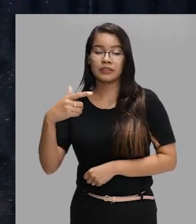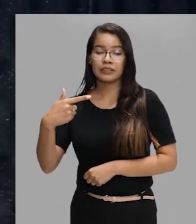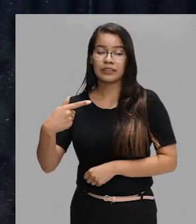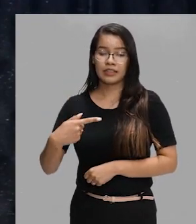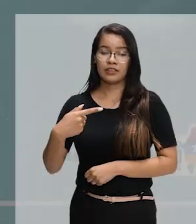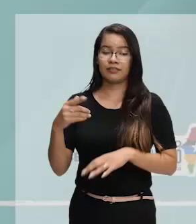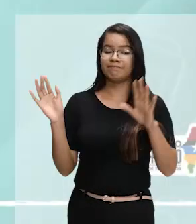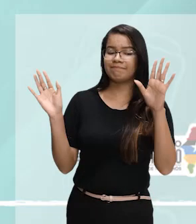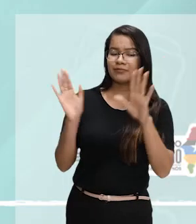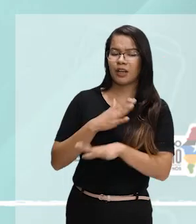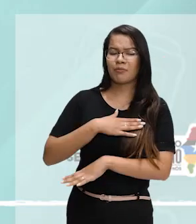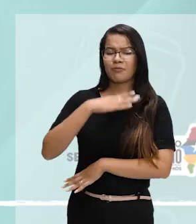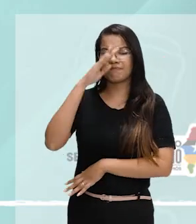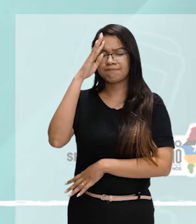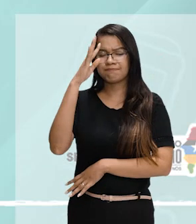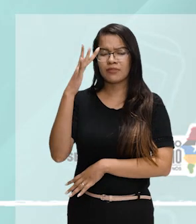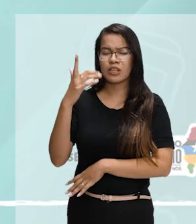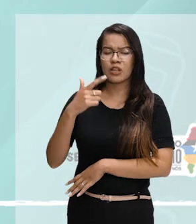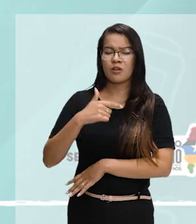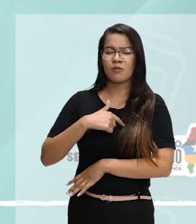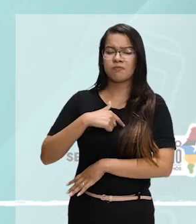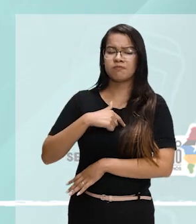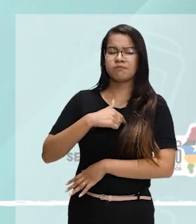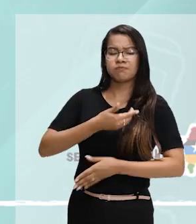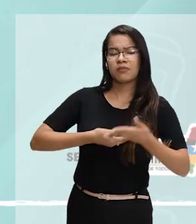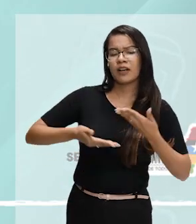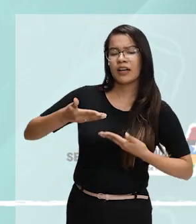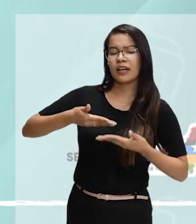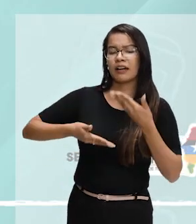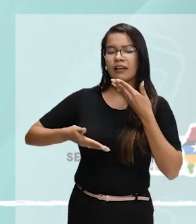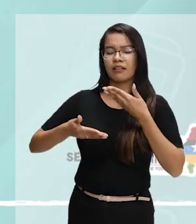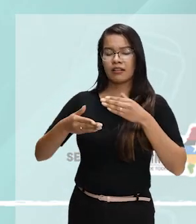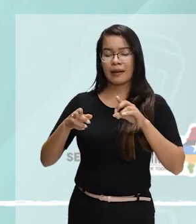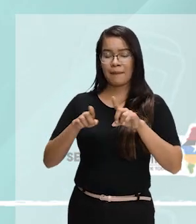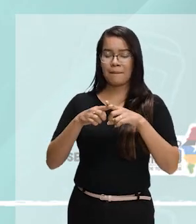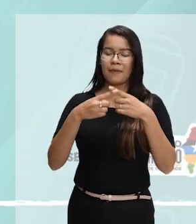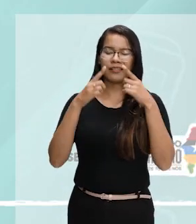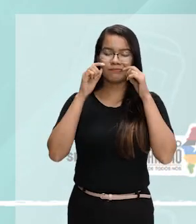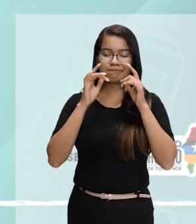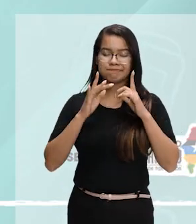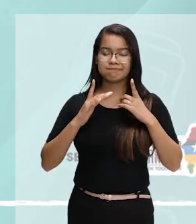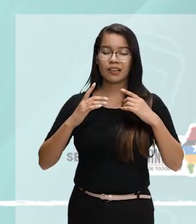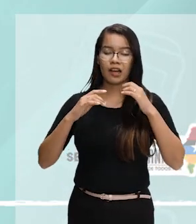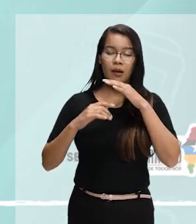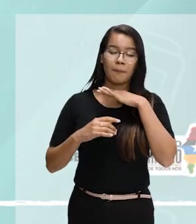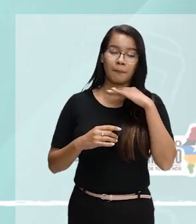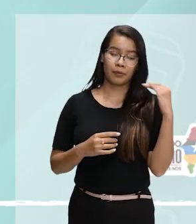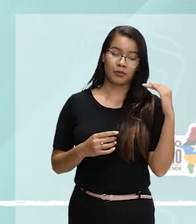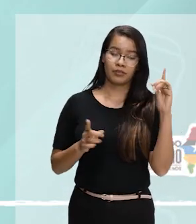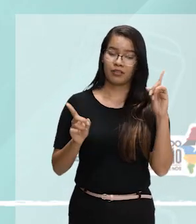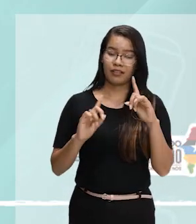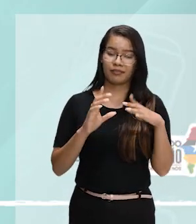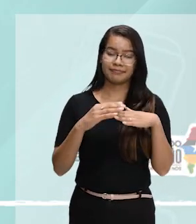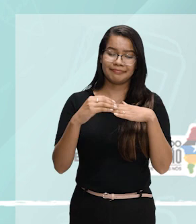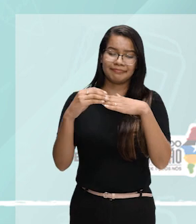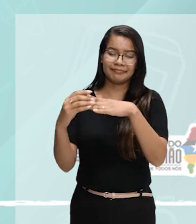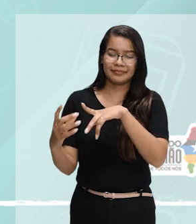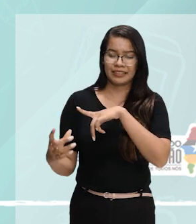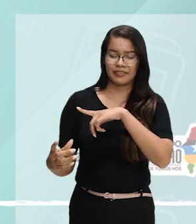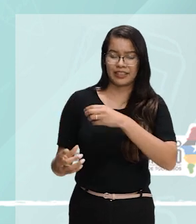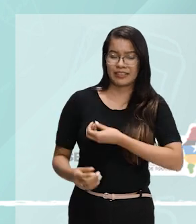e morro. Não levo da existência uma saudade. E tanta vida que meu